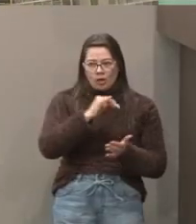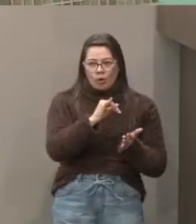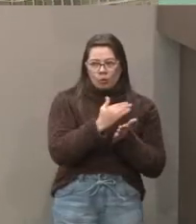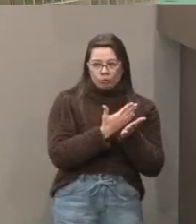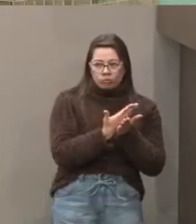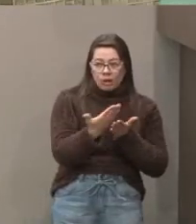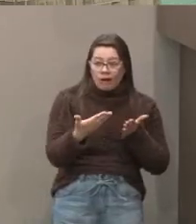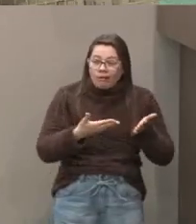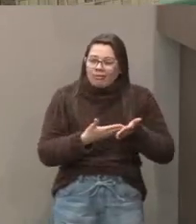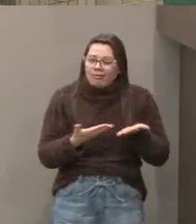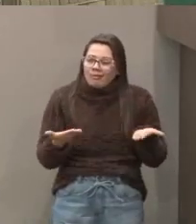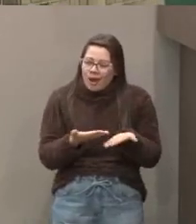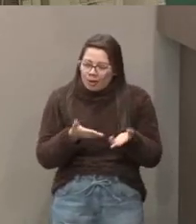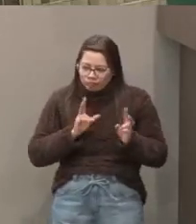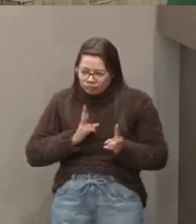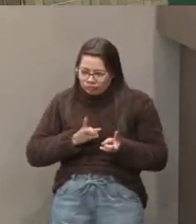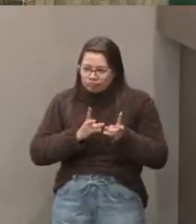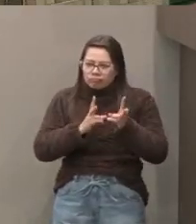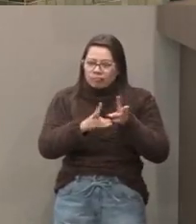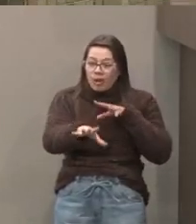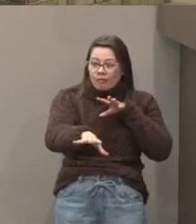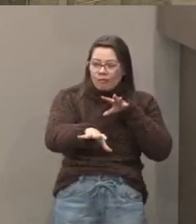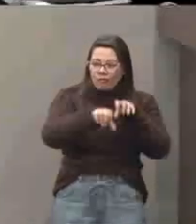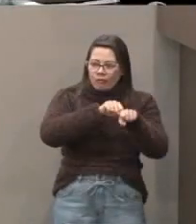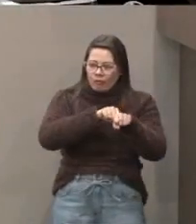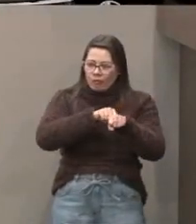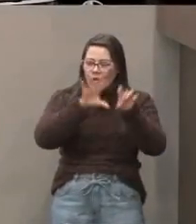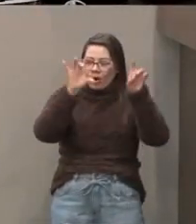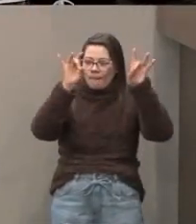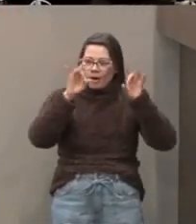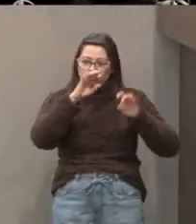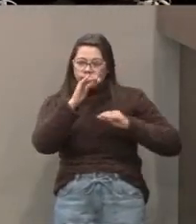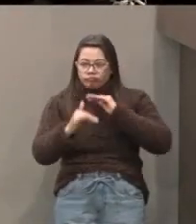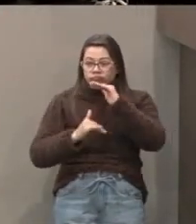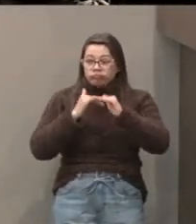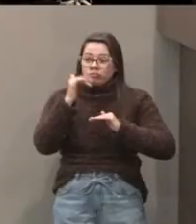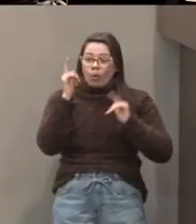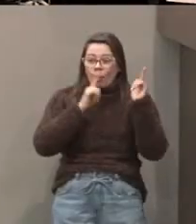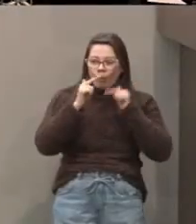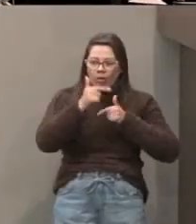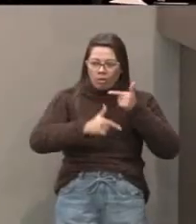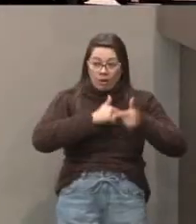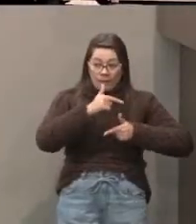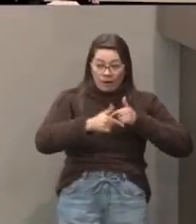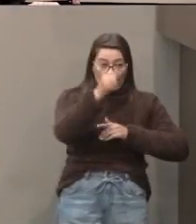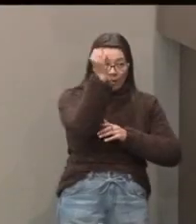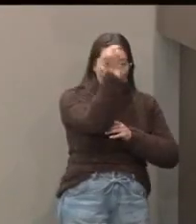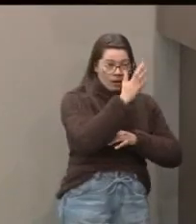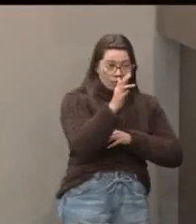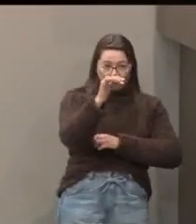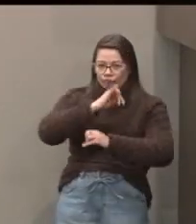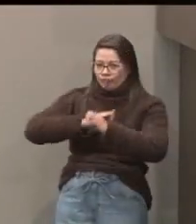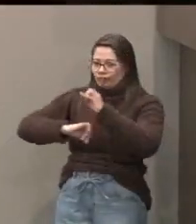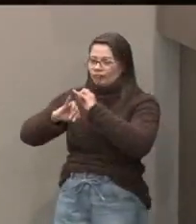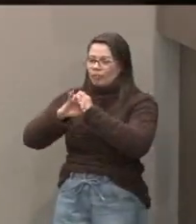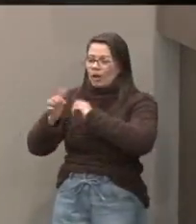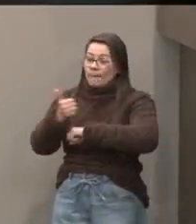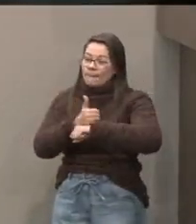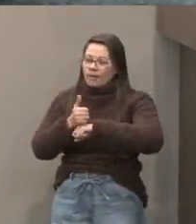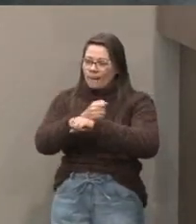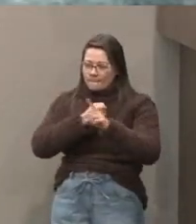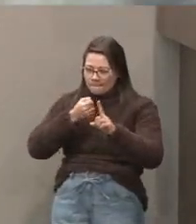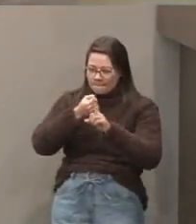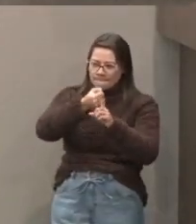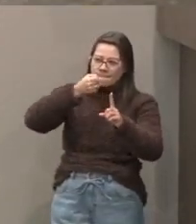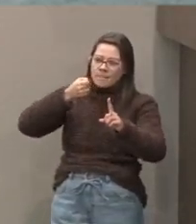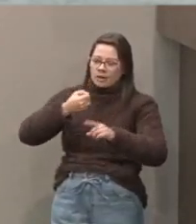iniciativa que até hoje forma especialistas de alto nível para atuar no Brasil e no exterior. Profissionais que impactam